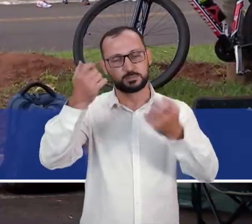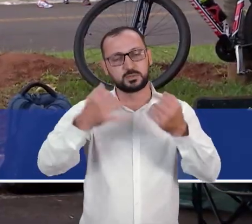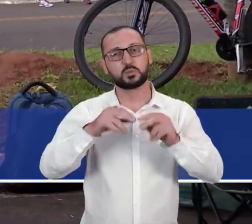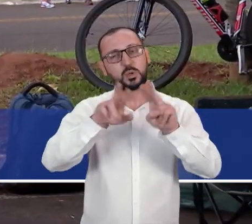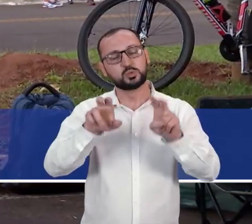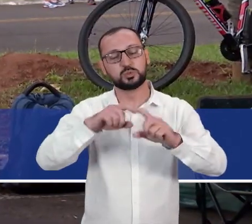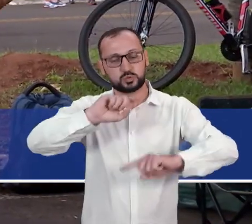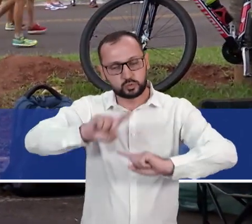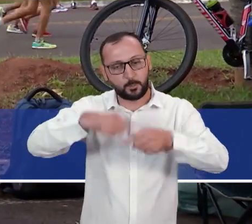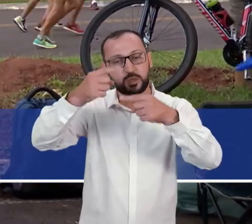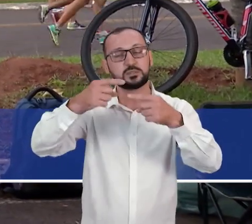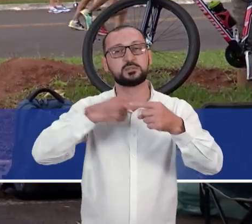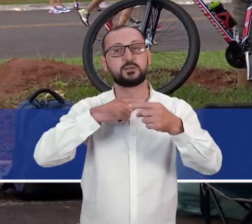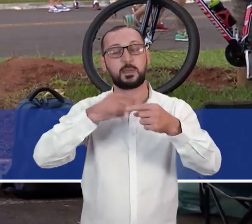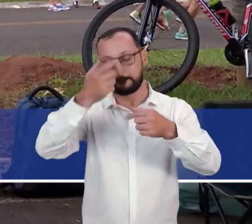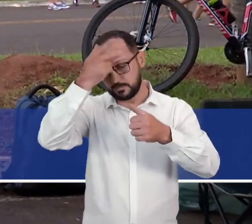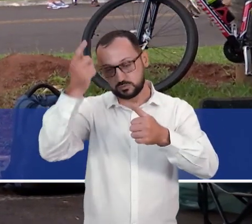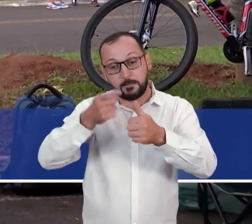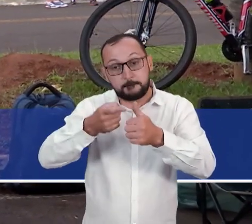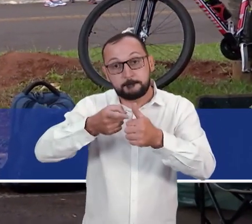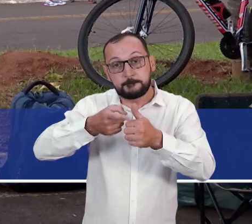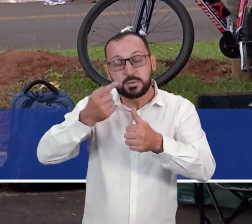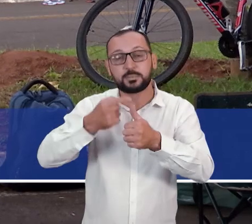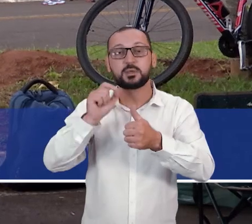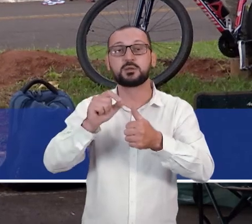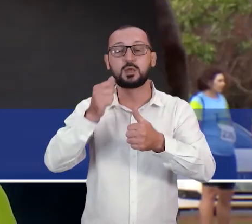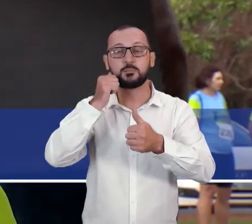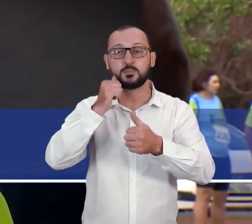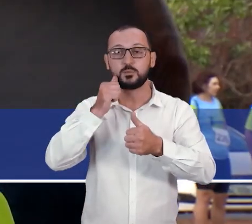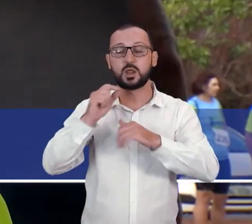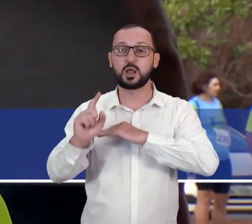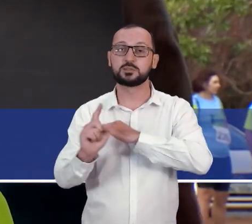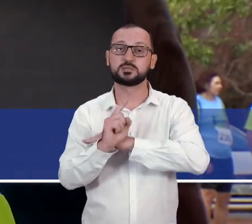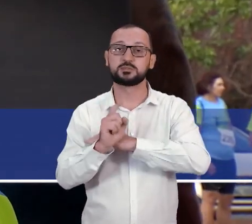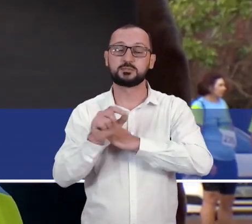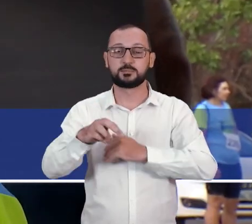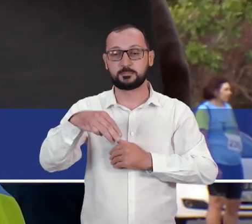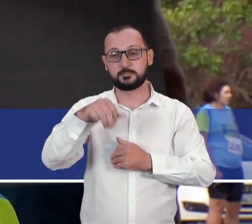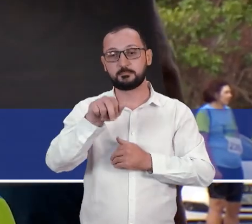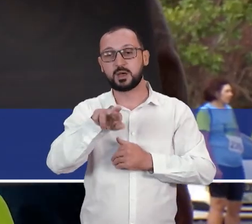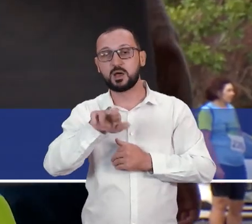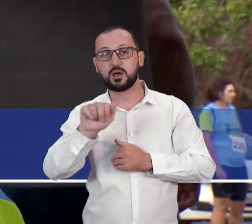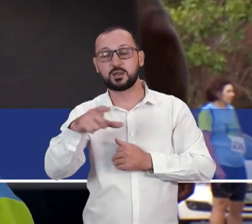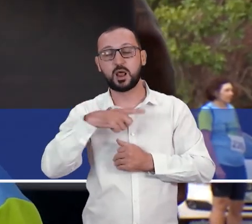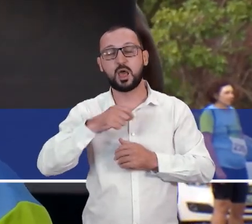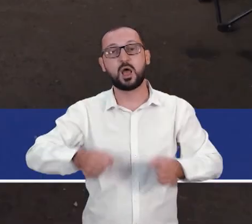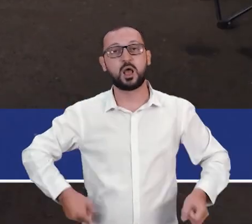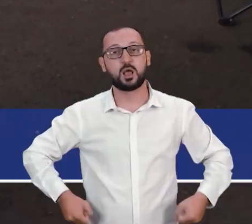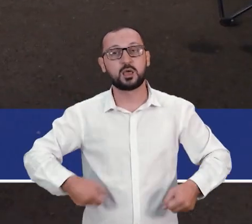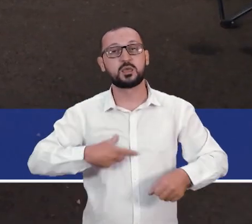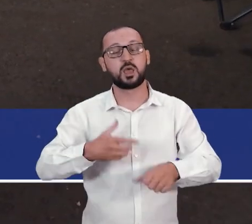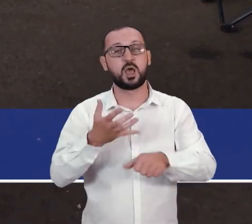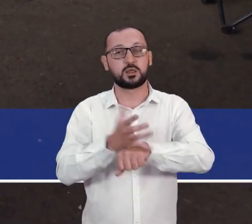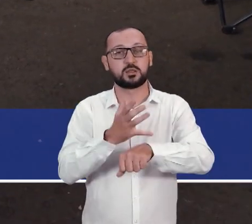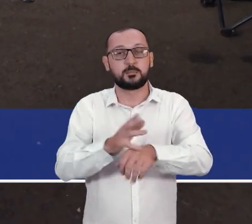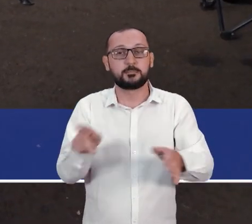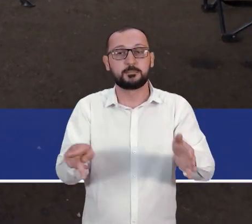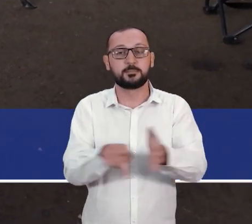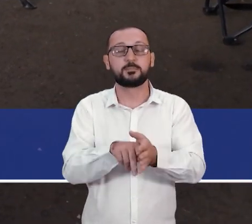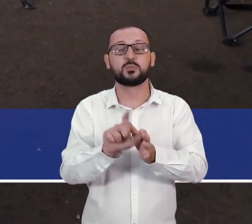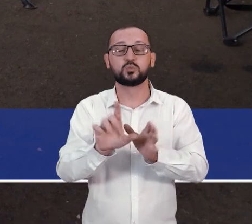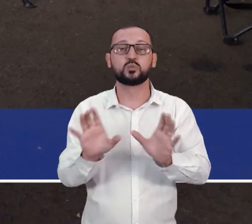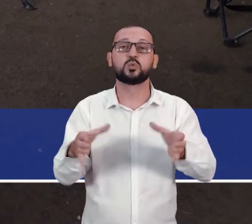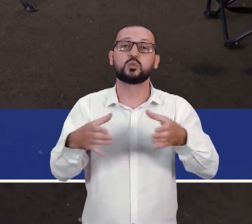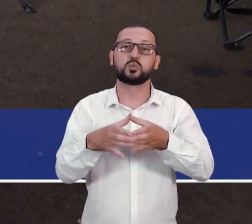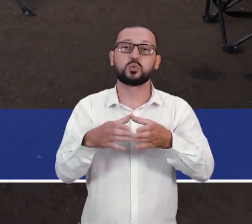E falando em superação, teve quem participou pela primeira vez, como a recepcionista Maria José de Paula, cadeirante e atleta